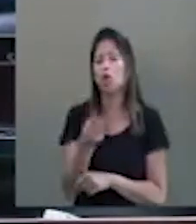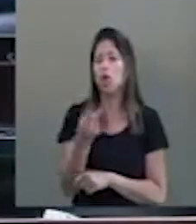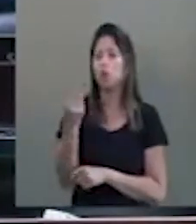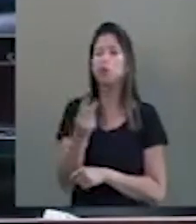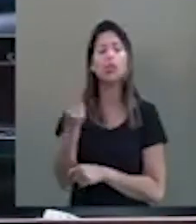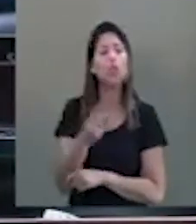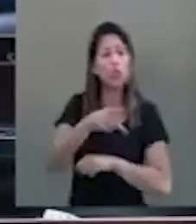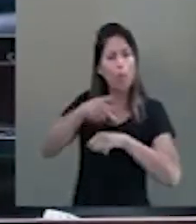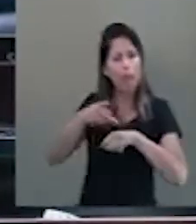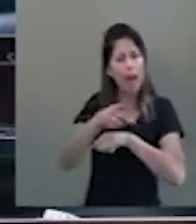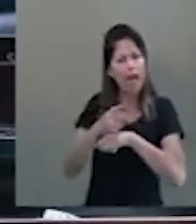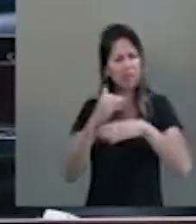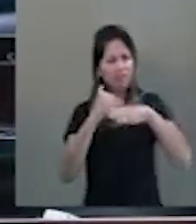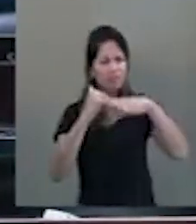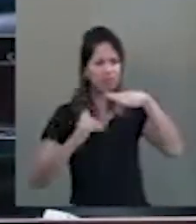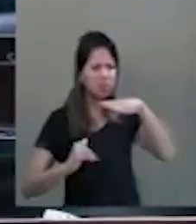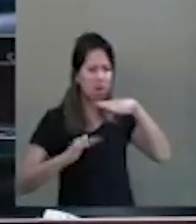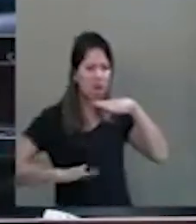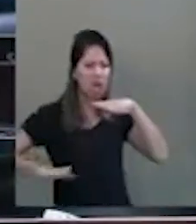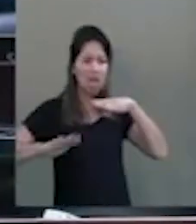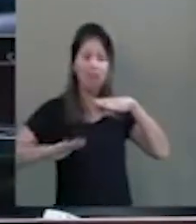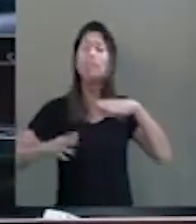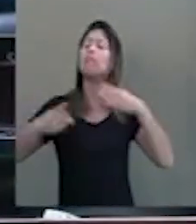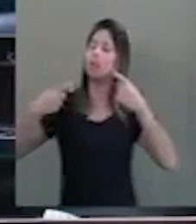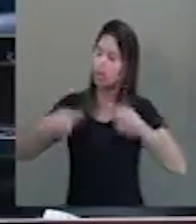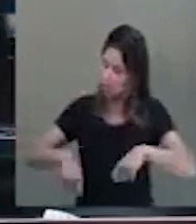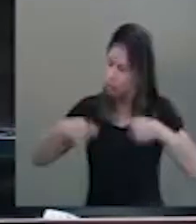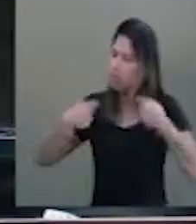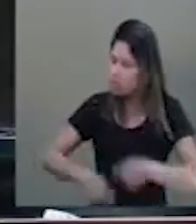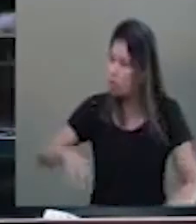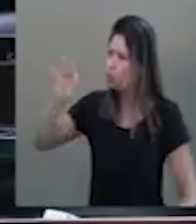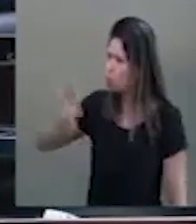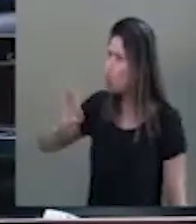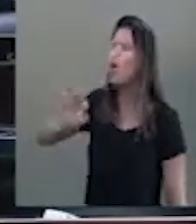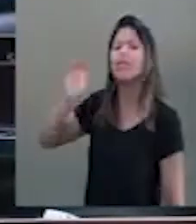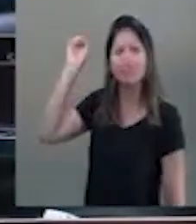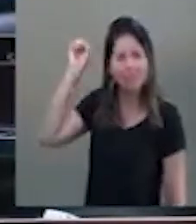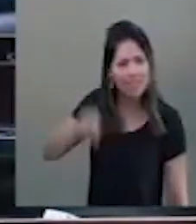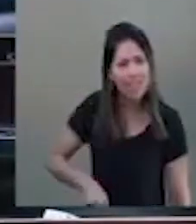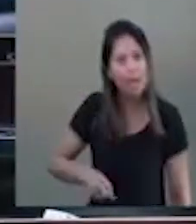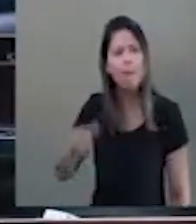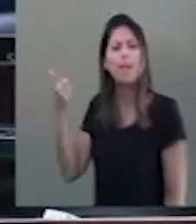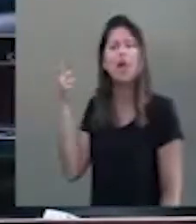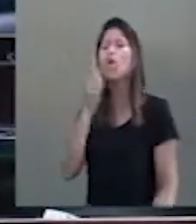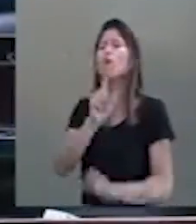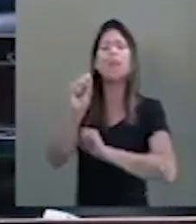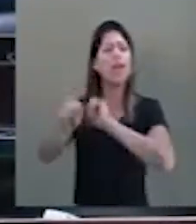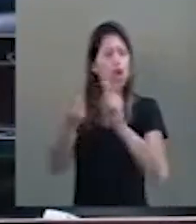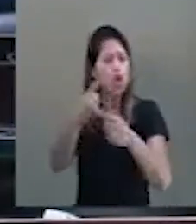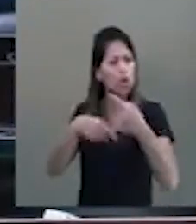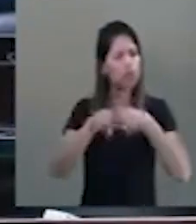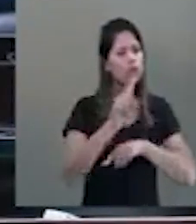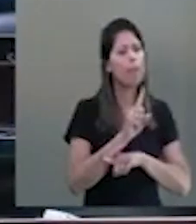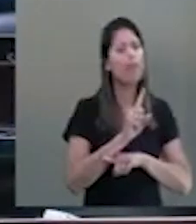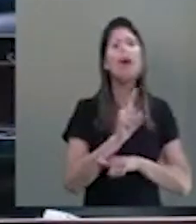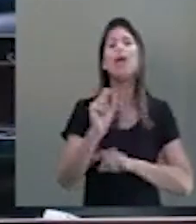desigual. Precisamos de cota sim para combater o racismo estrutural.